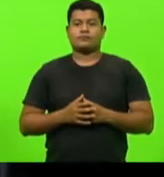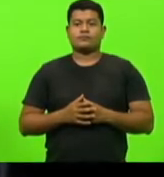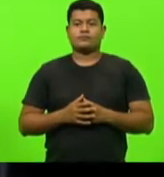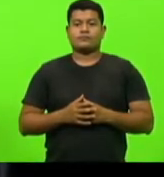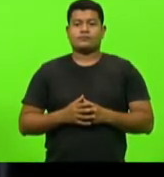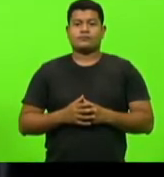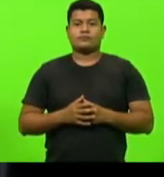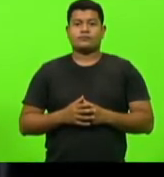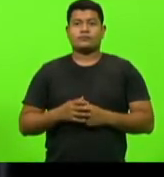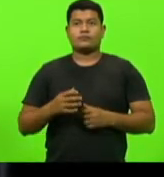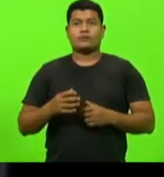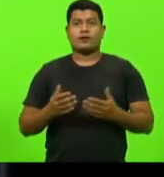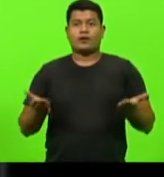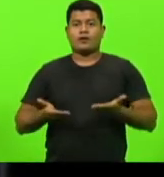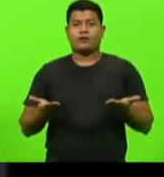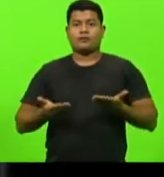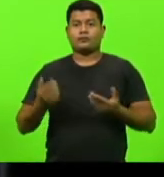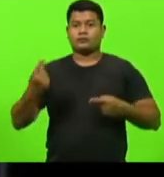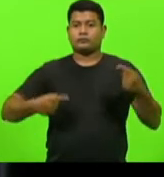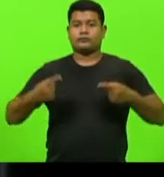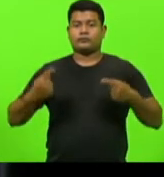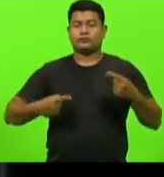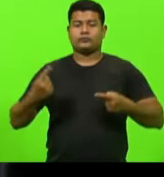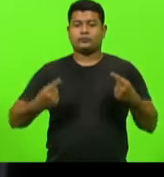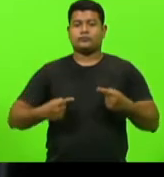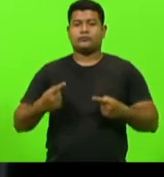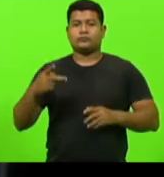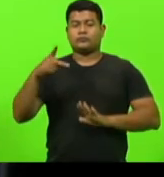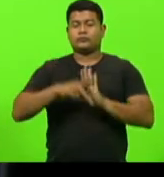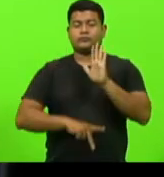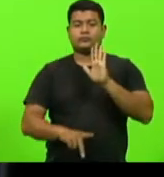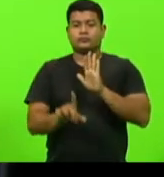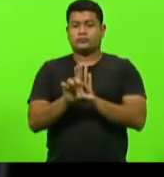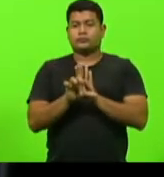Ainda em discussão, em turno único, projeto de lei